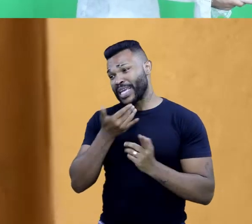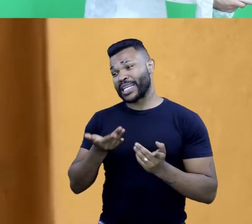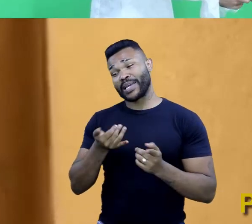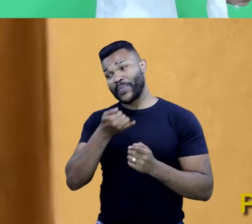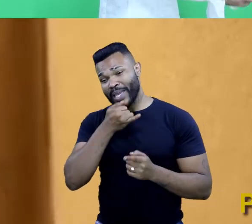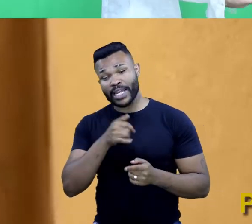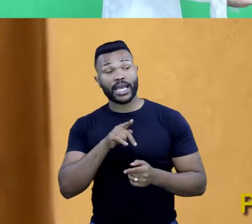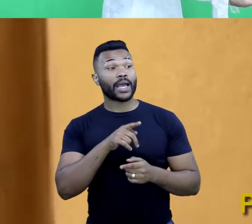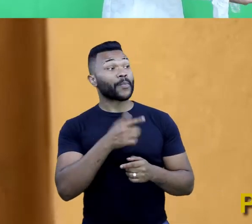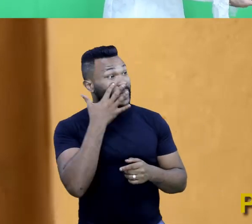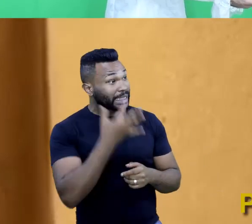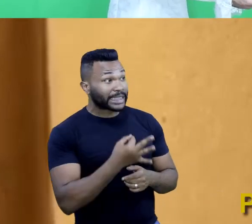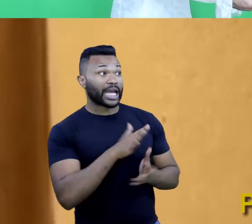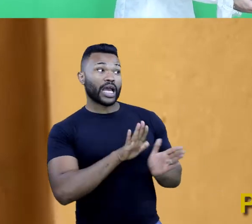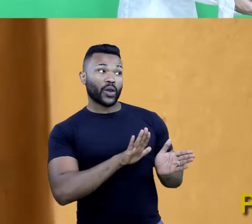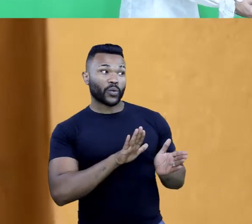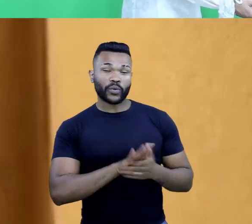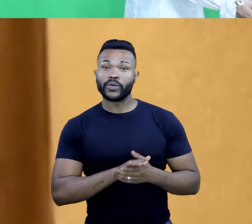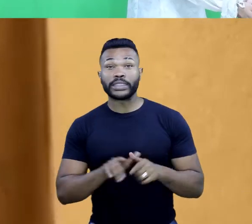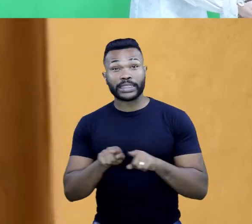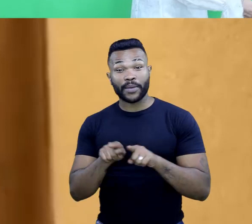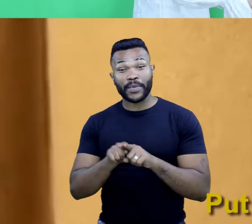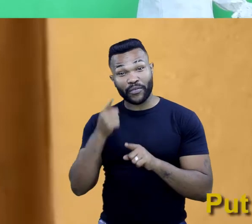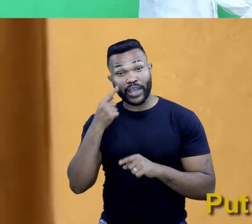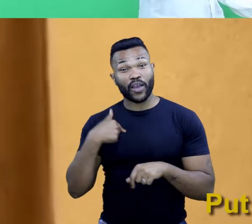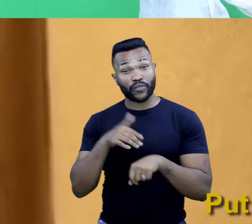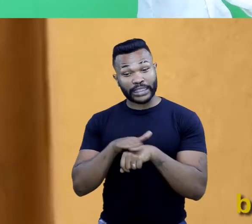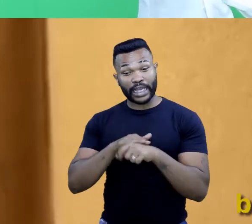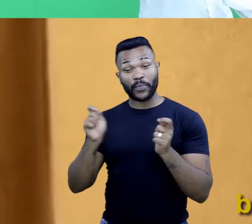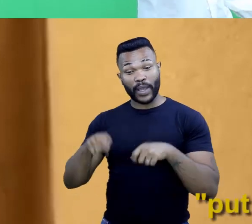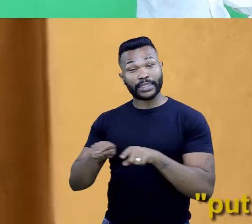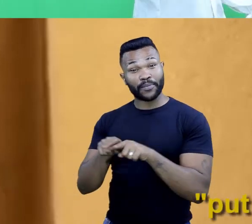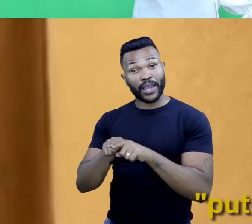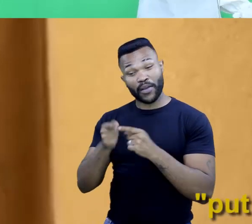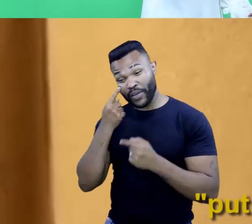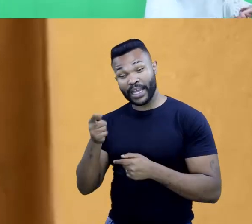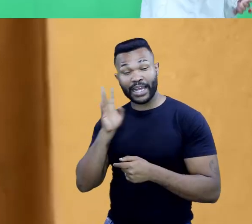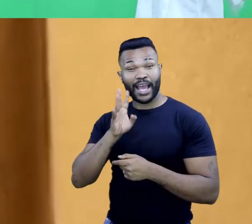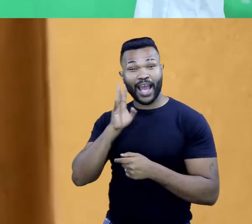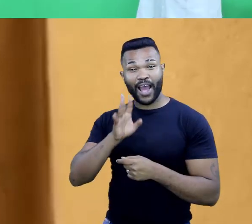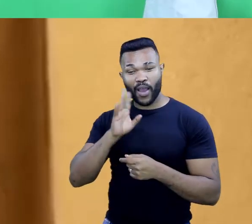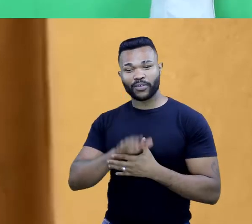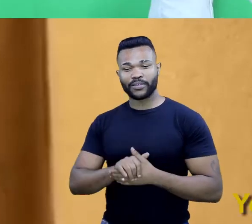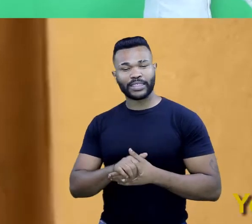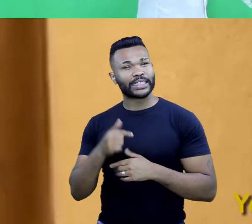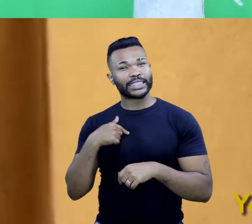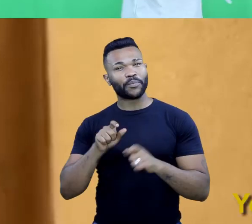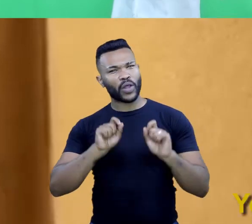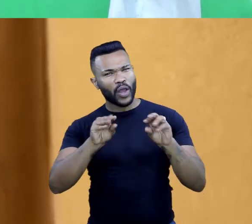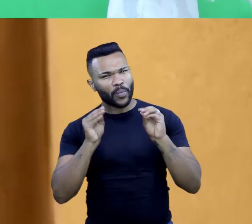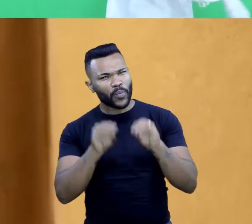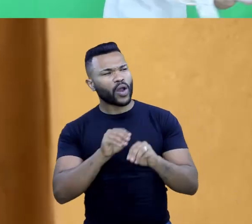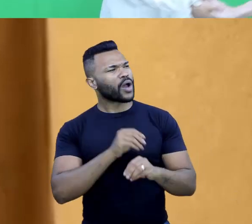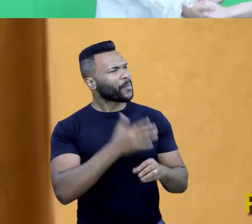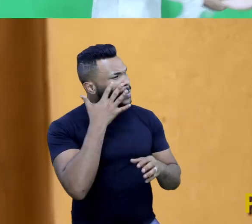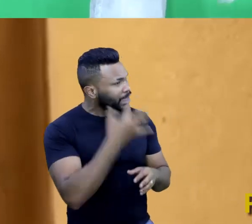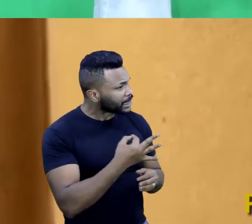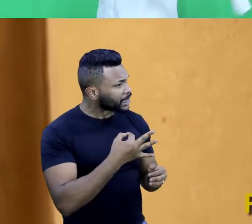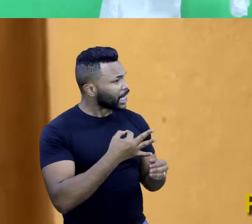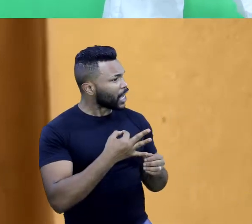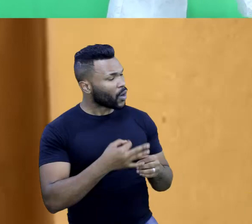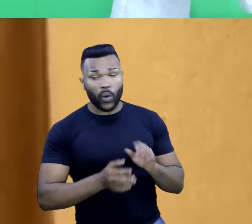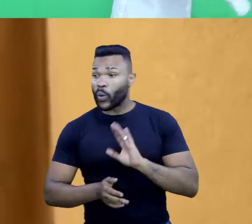pena. Você põe Pedro, presta atenção. Tá, você põe nos bastidores sem eu falar põe nos bastidores. Tá, você vai fazer assim, né? Ó. Boa, lógico,